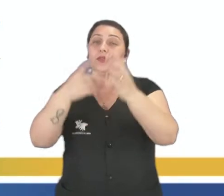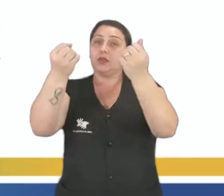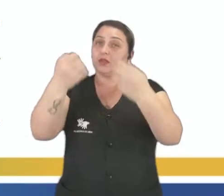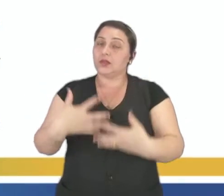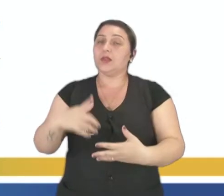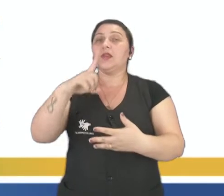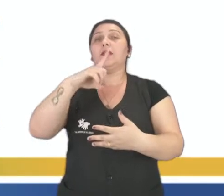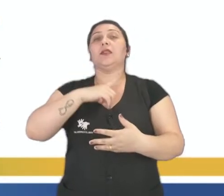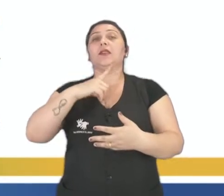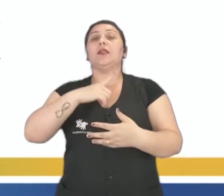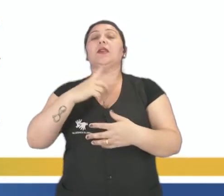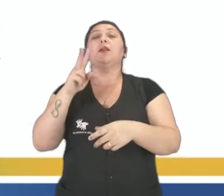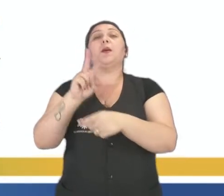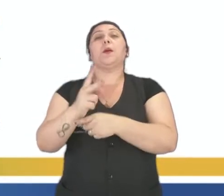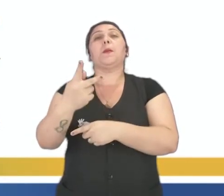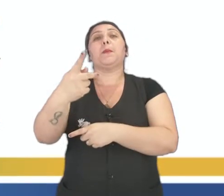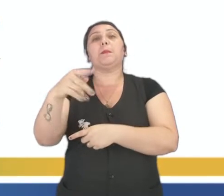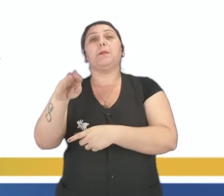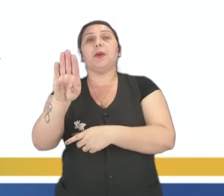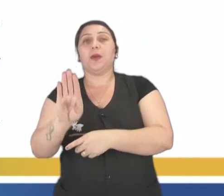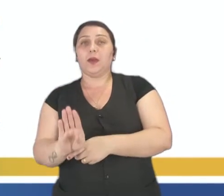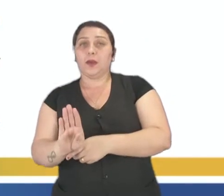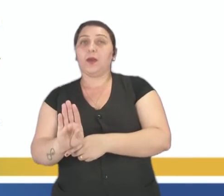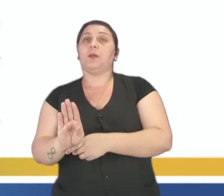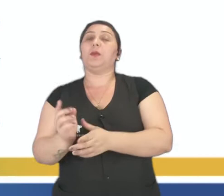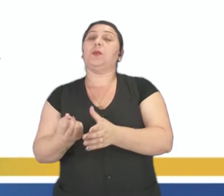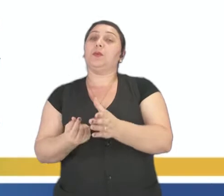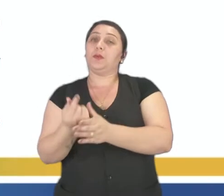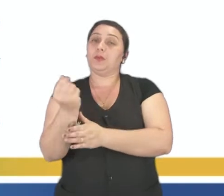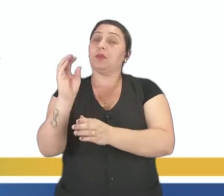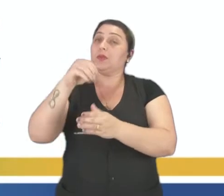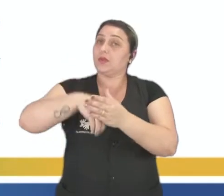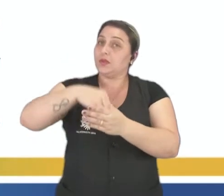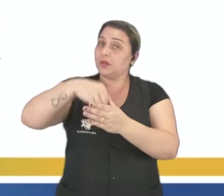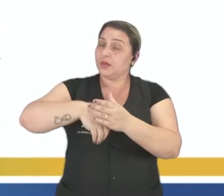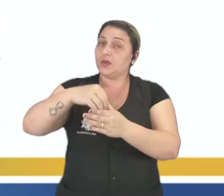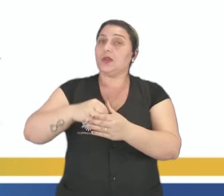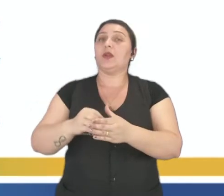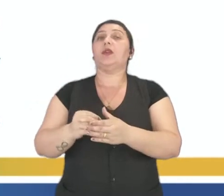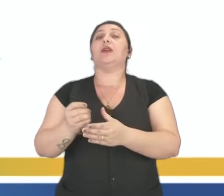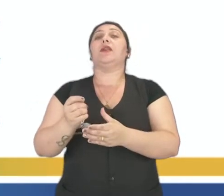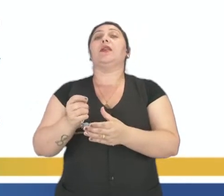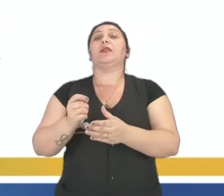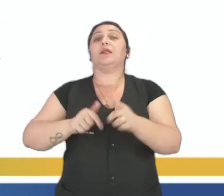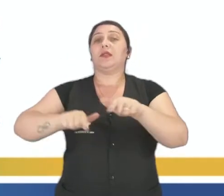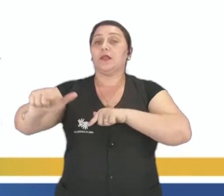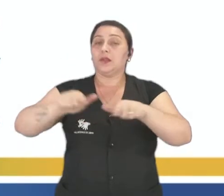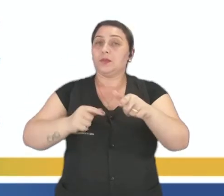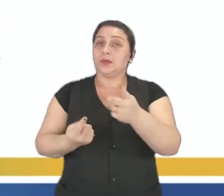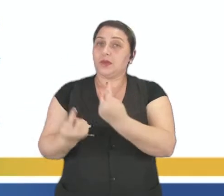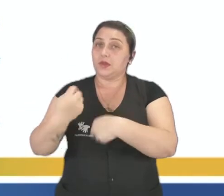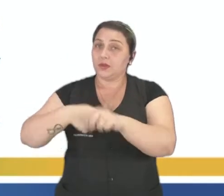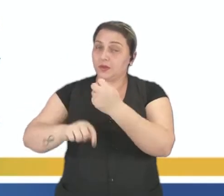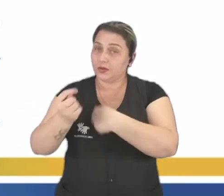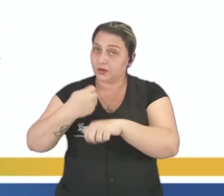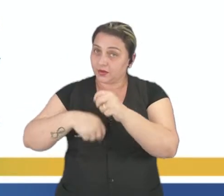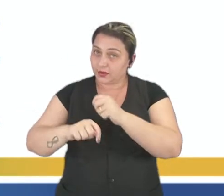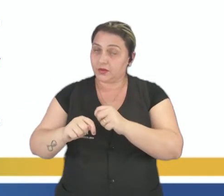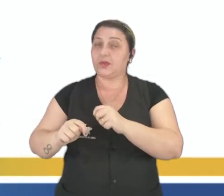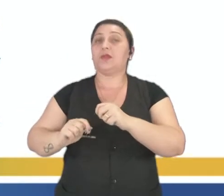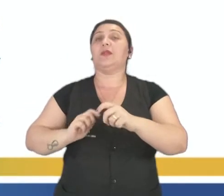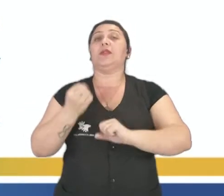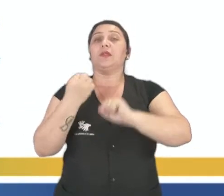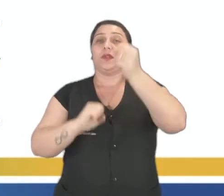uma parcela do PIB, Produto Interno Bruto, que é constituído por atividades econômicas ligadas à indústria,